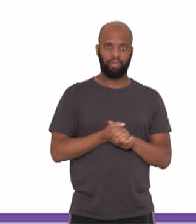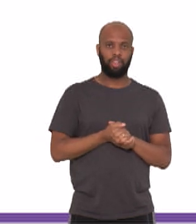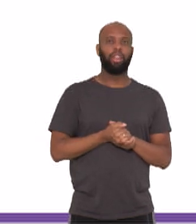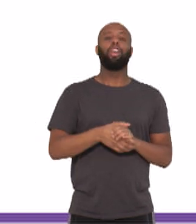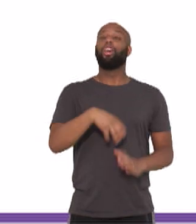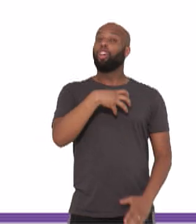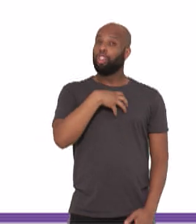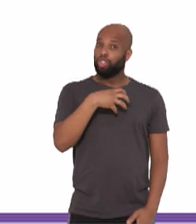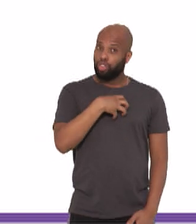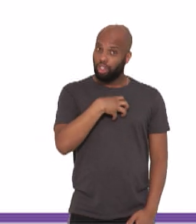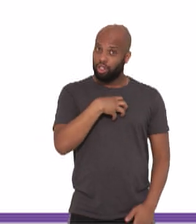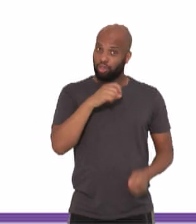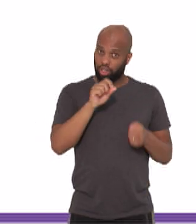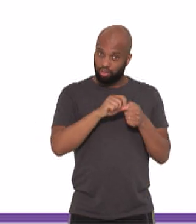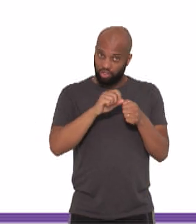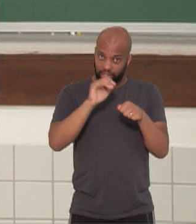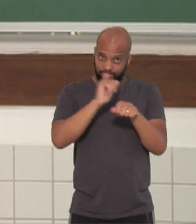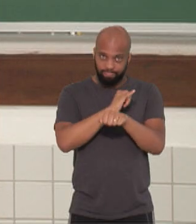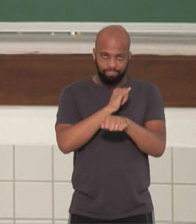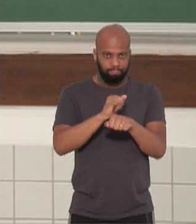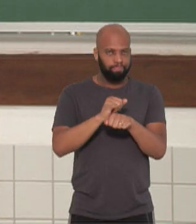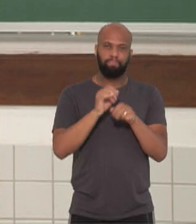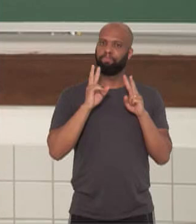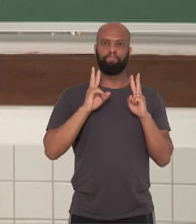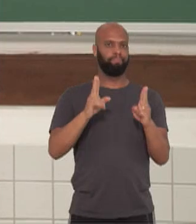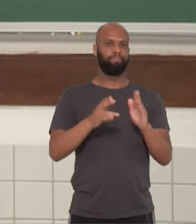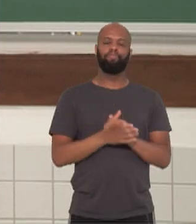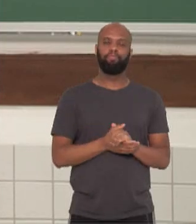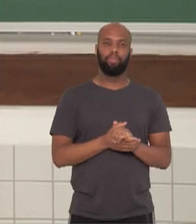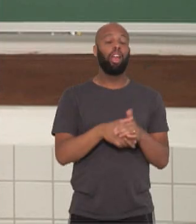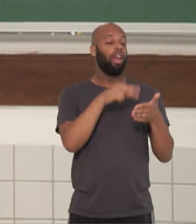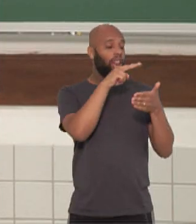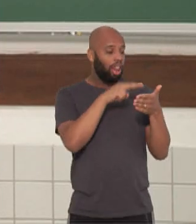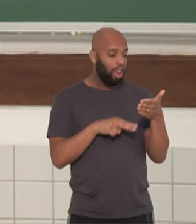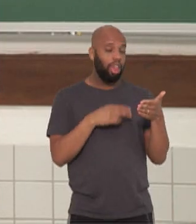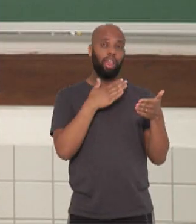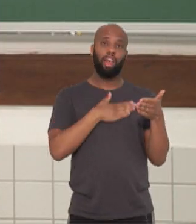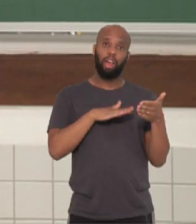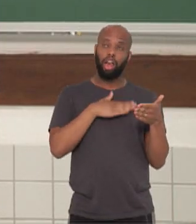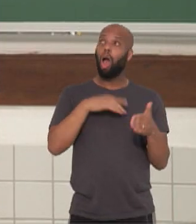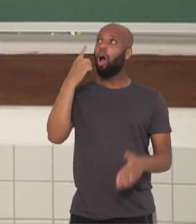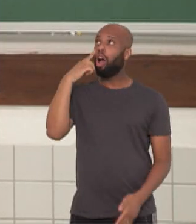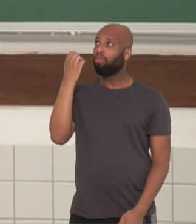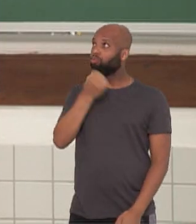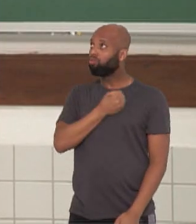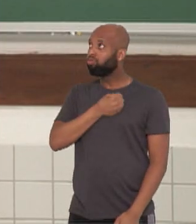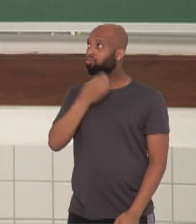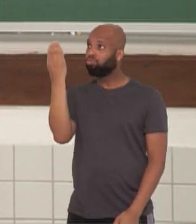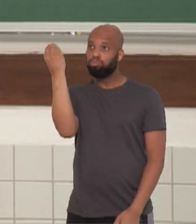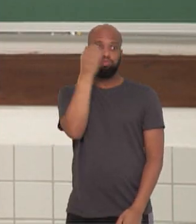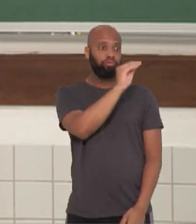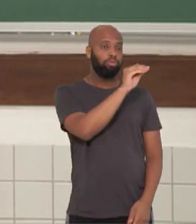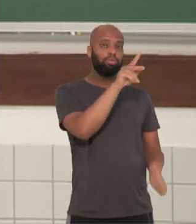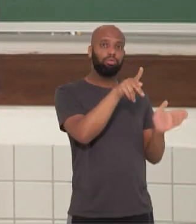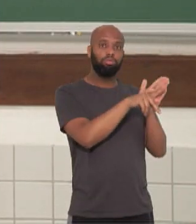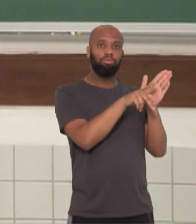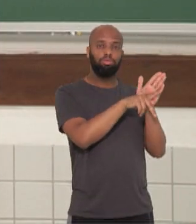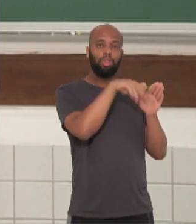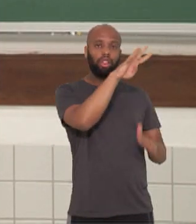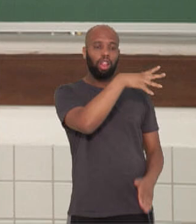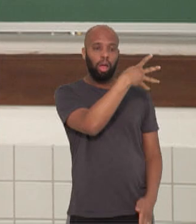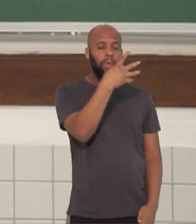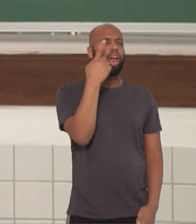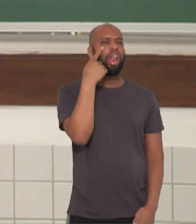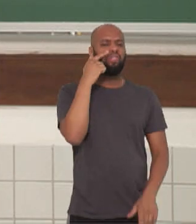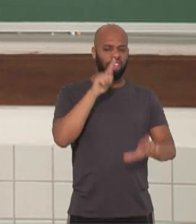Mesma técnica. Leia o exercício com calma, retira os valores numa tabelinha, tenta relacionar esses valores com as grandezas físicas